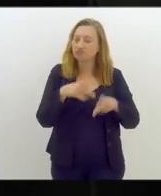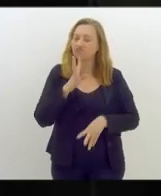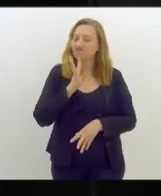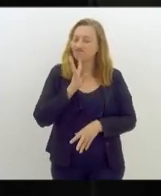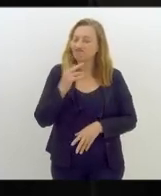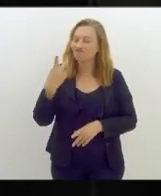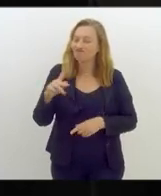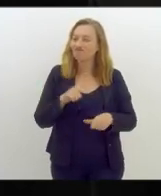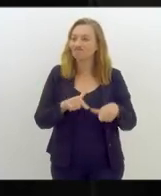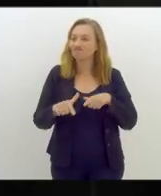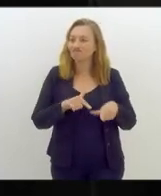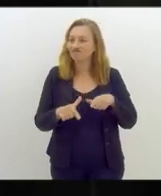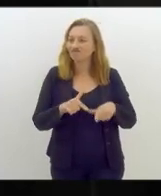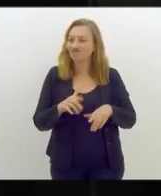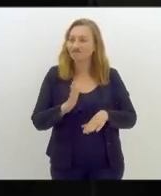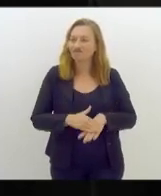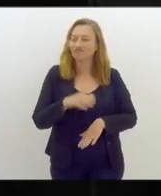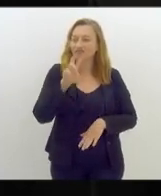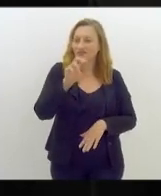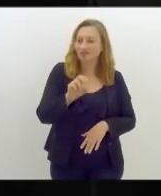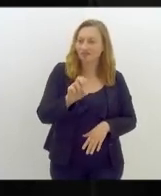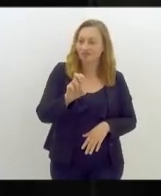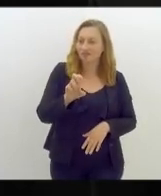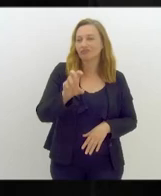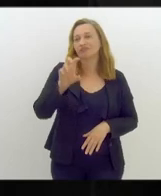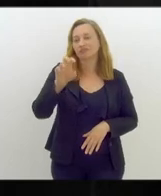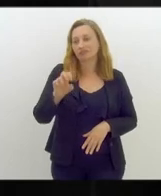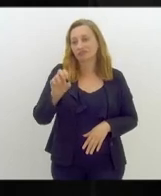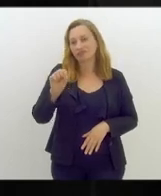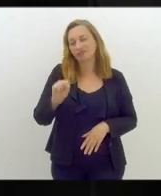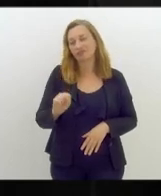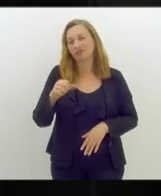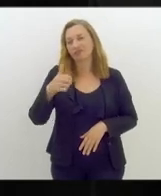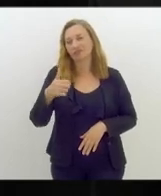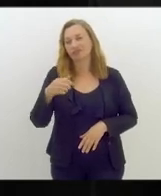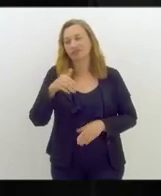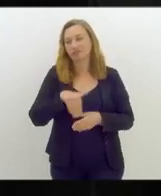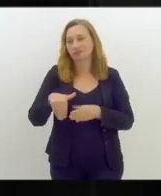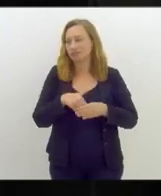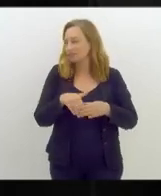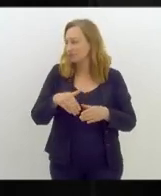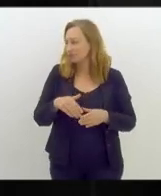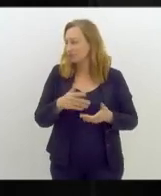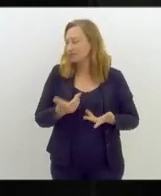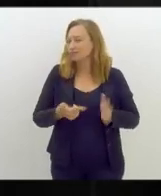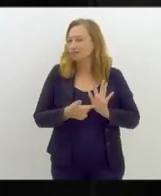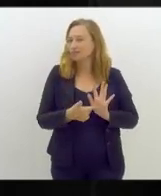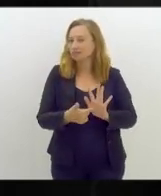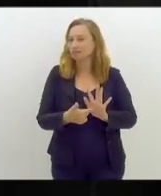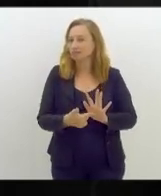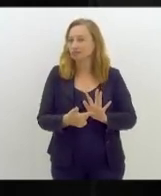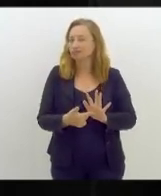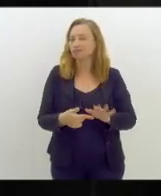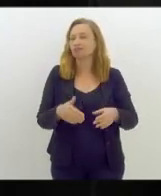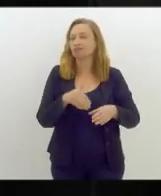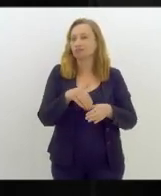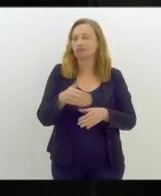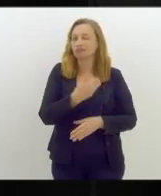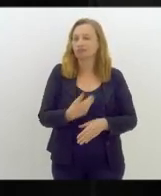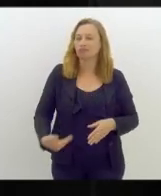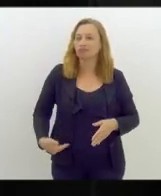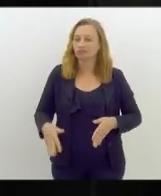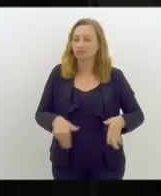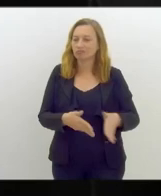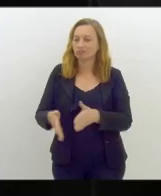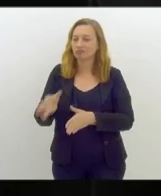o seu trabalho, teve mais de 58% dos votos válidos. Isso é uma demonstração que o governador está no caminho